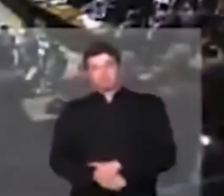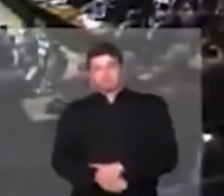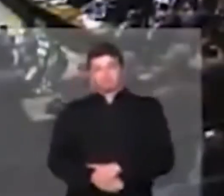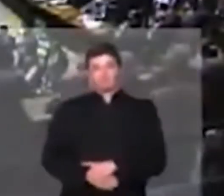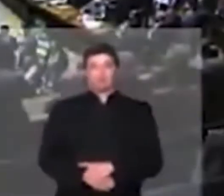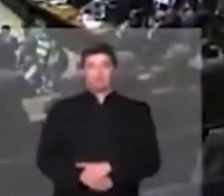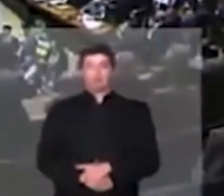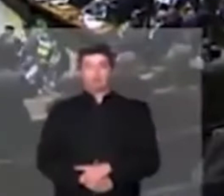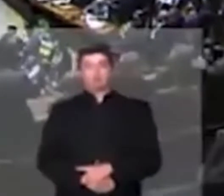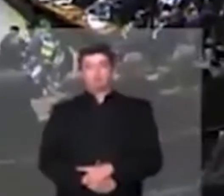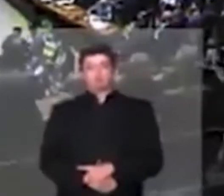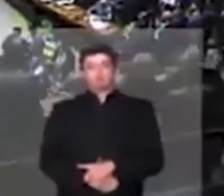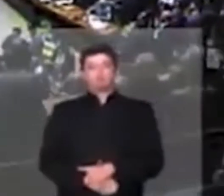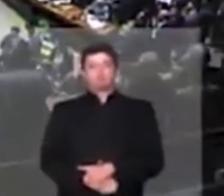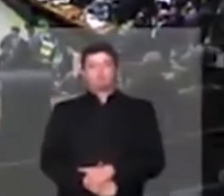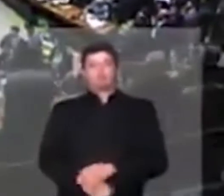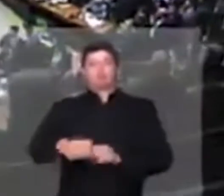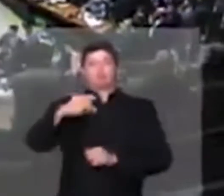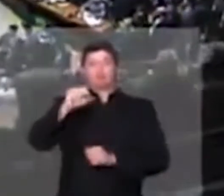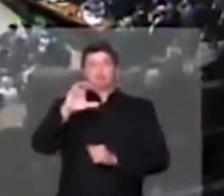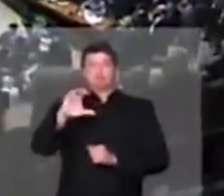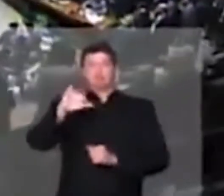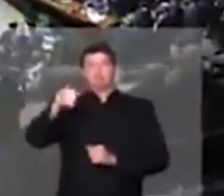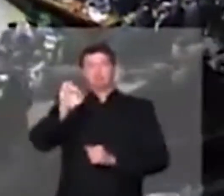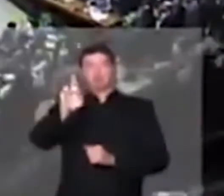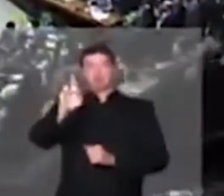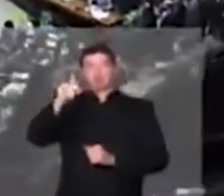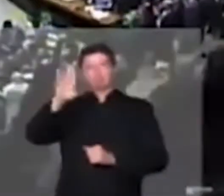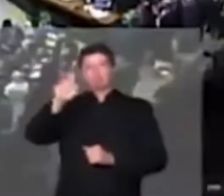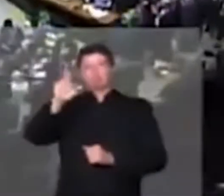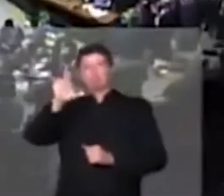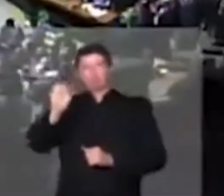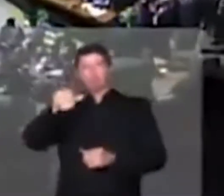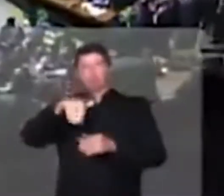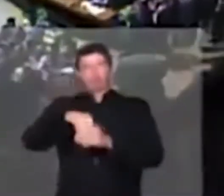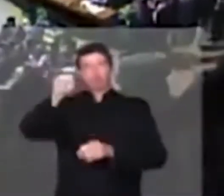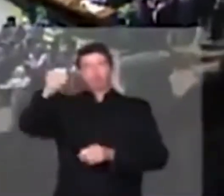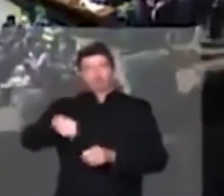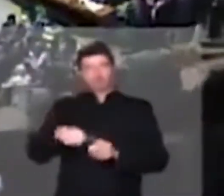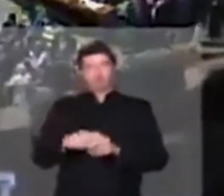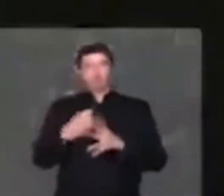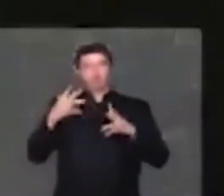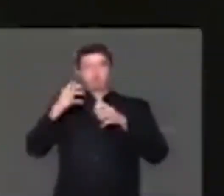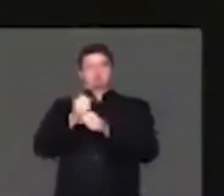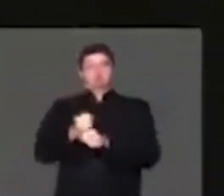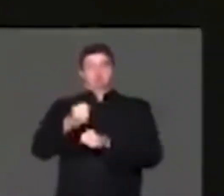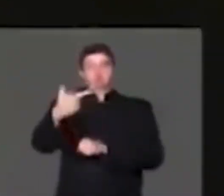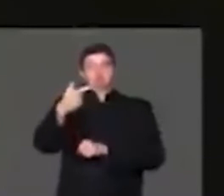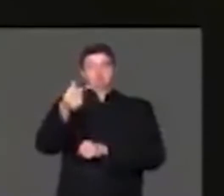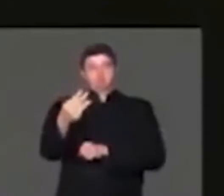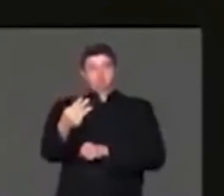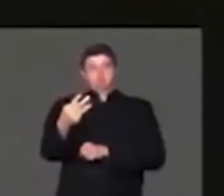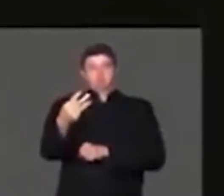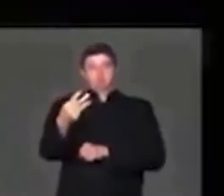Bolsonaro, PSC do Rio de Janeiro, votou sim, acumulado